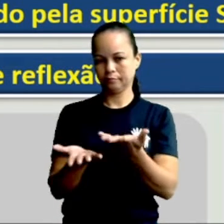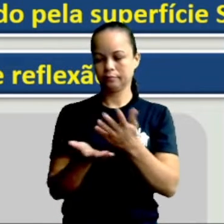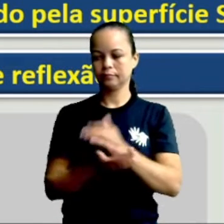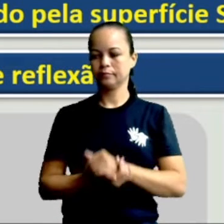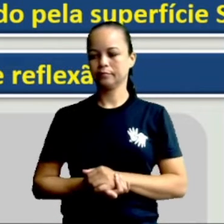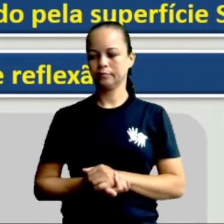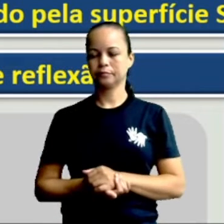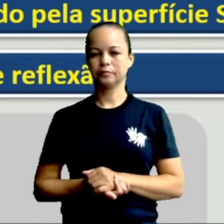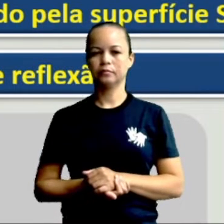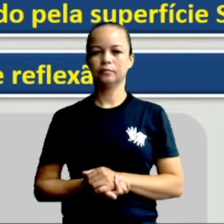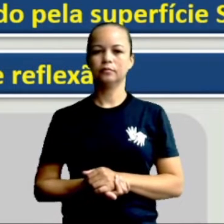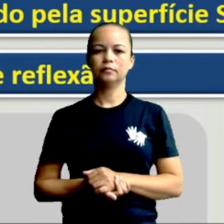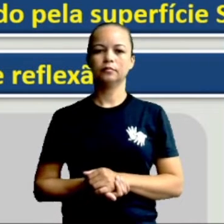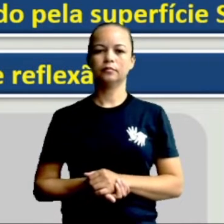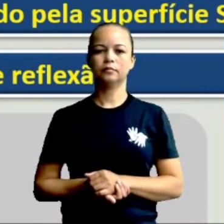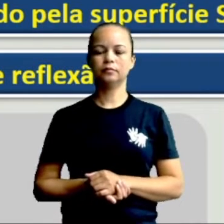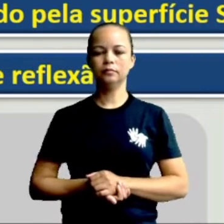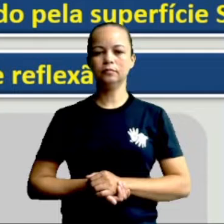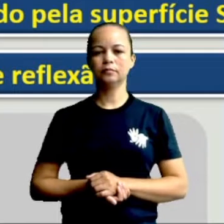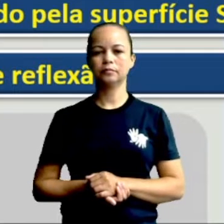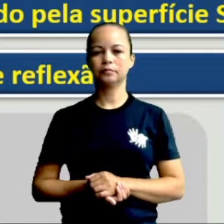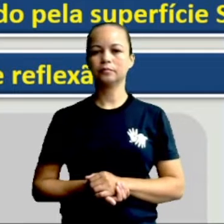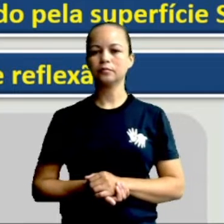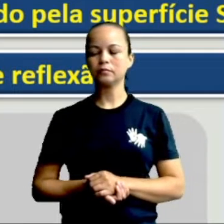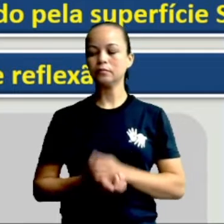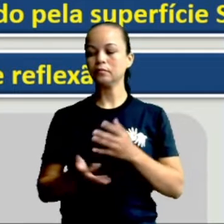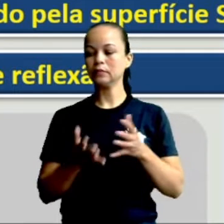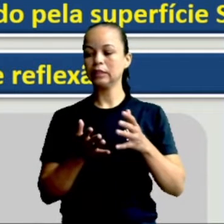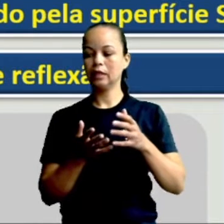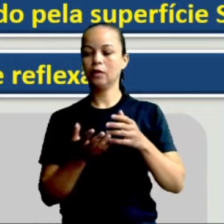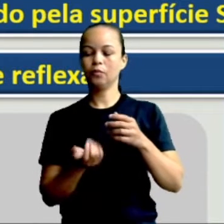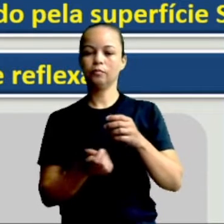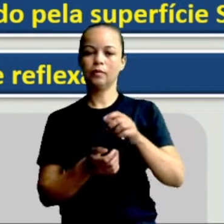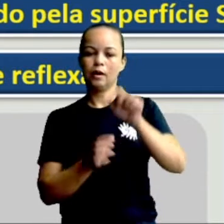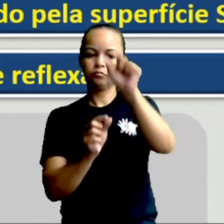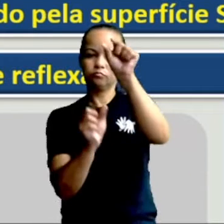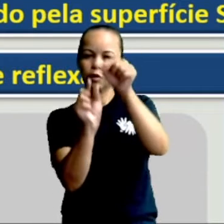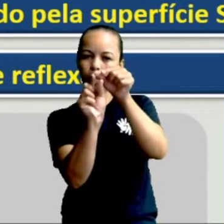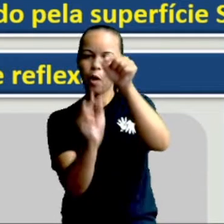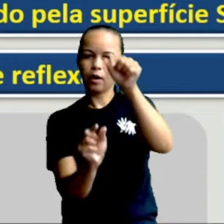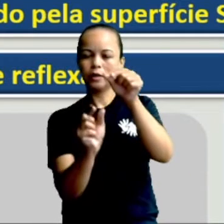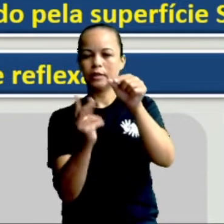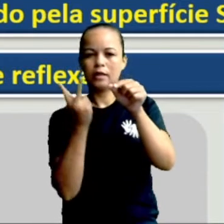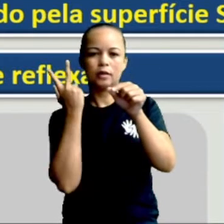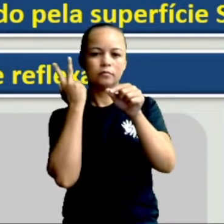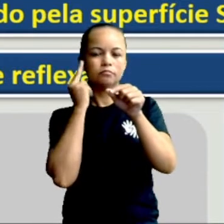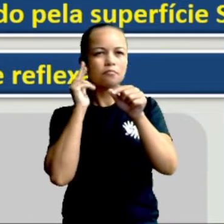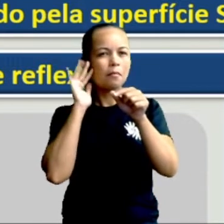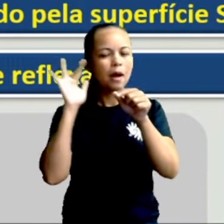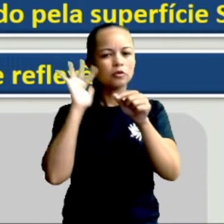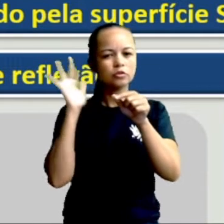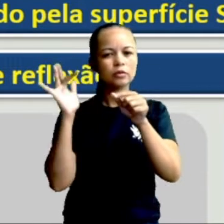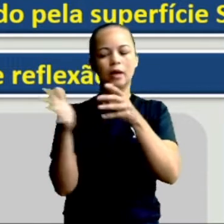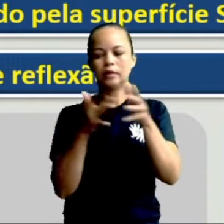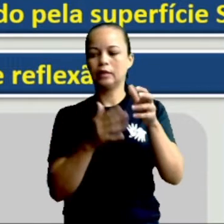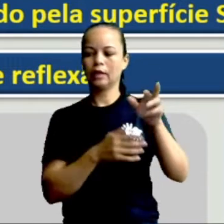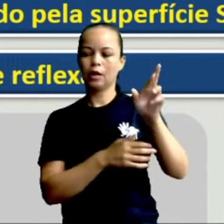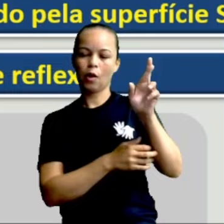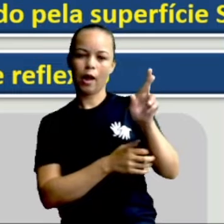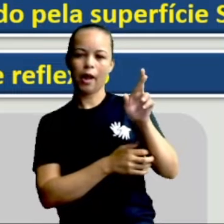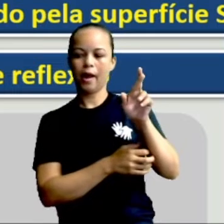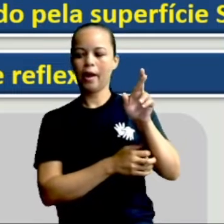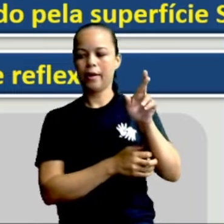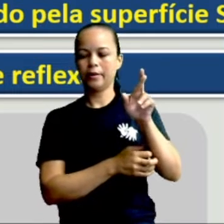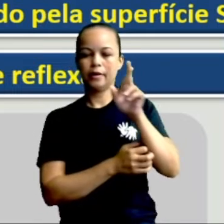a formação, tá? Da reflexão da luz. É uma linha imaginária. E tem o RR, que é o raio de reflexão. Ainda